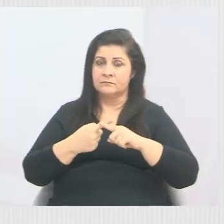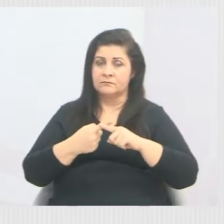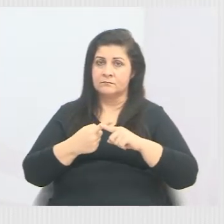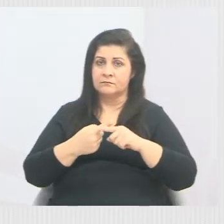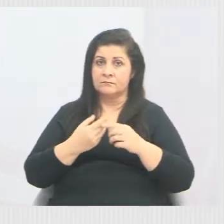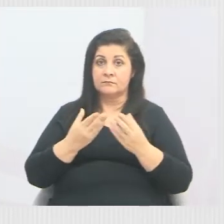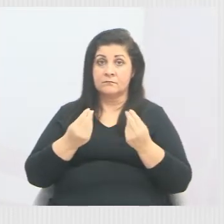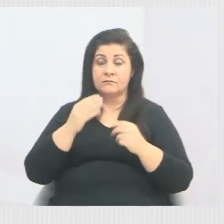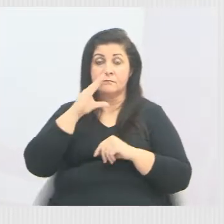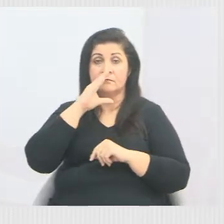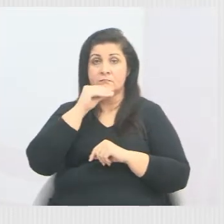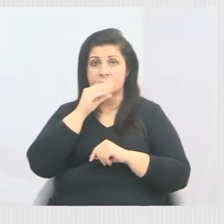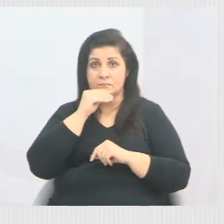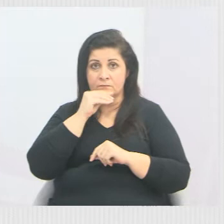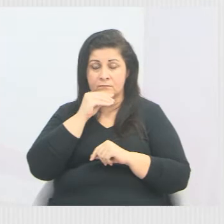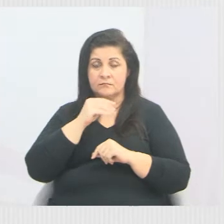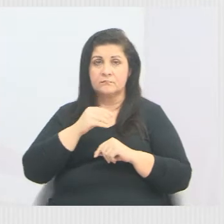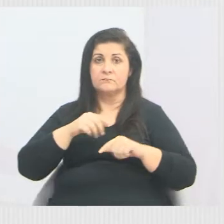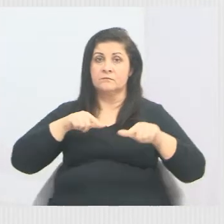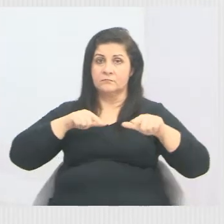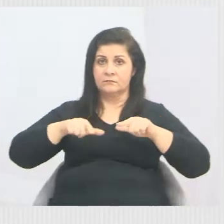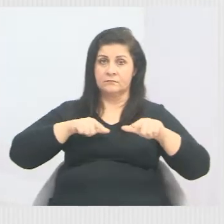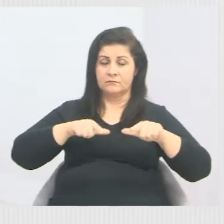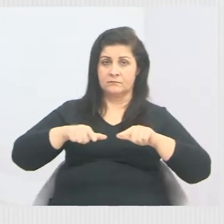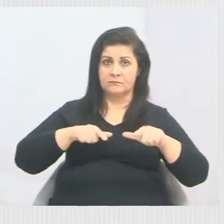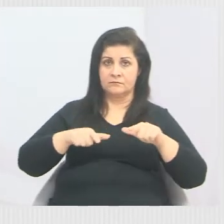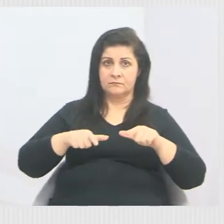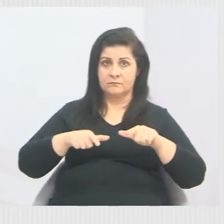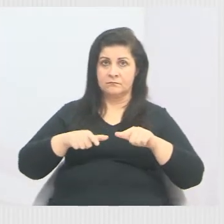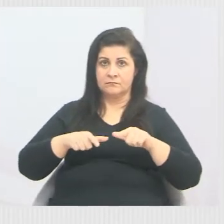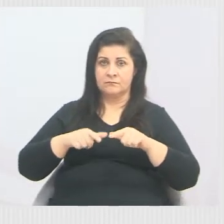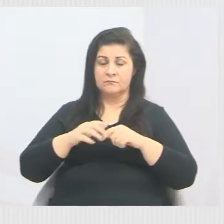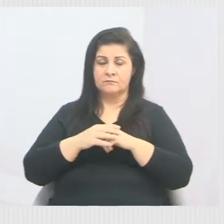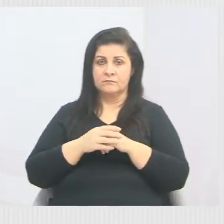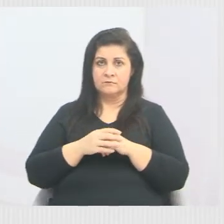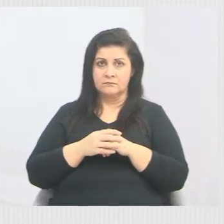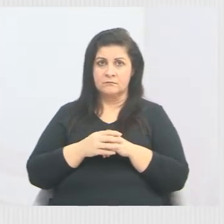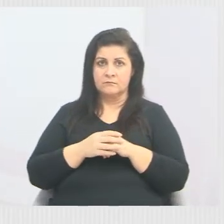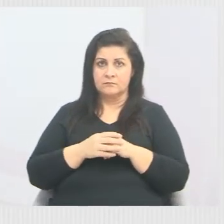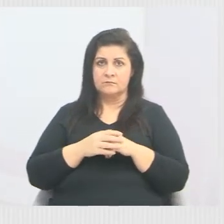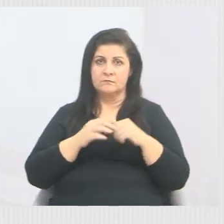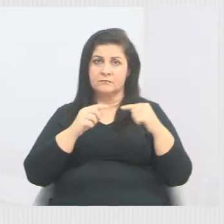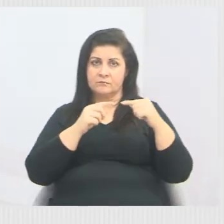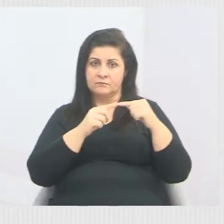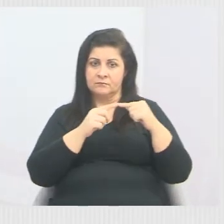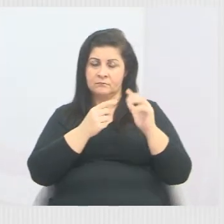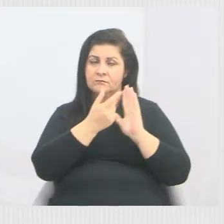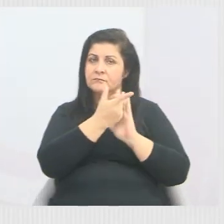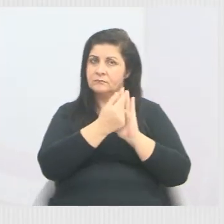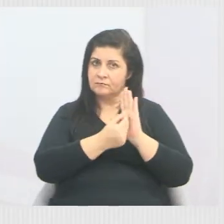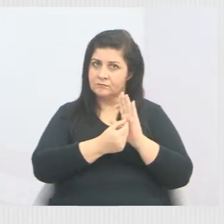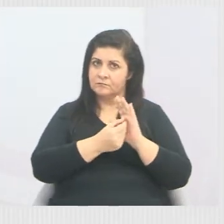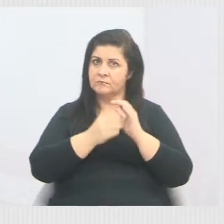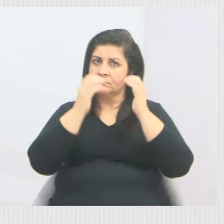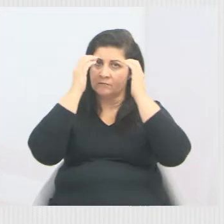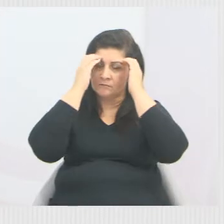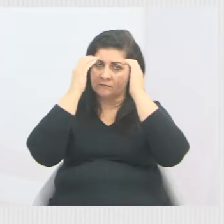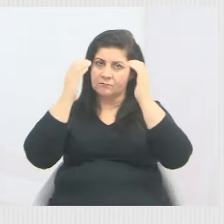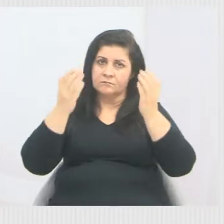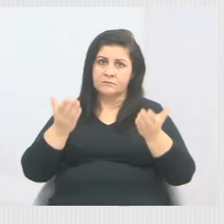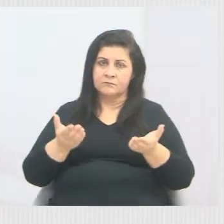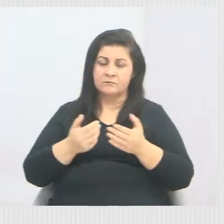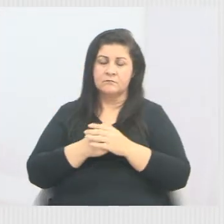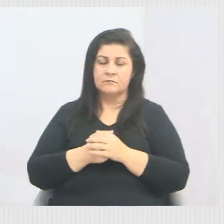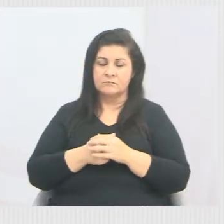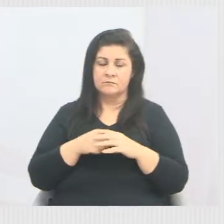os funcionários continuam todos na ativa, sem muitas baixas, né, então a meta que você põe no orçamento, ela se cumpre, porque a meta